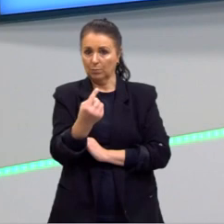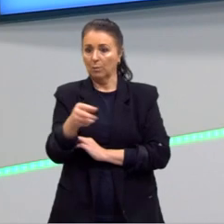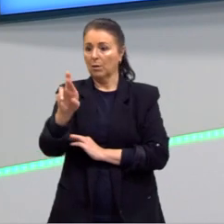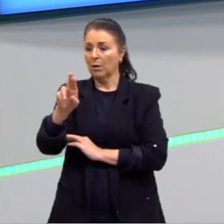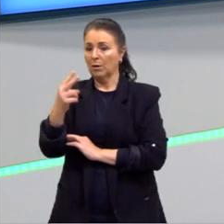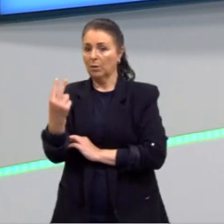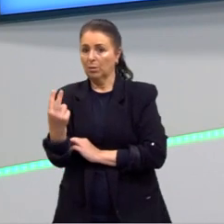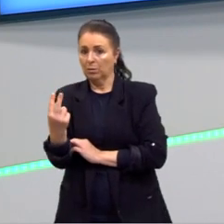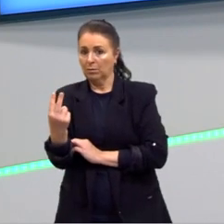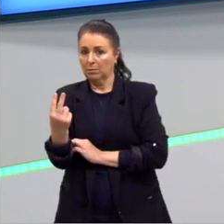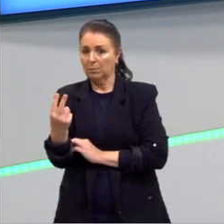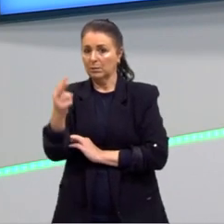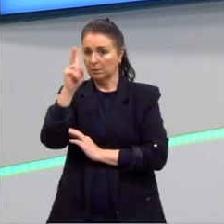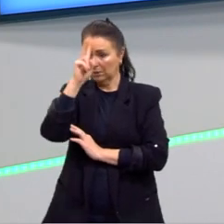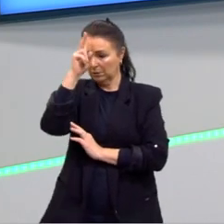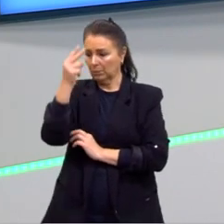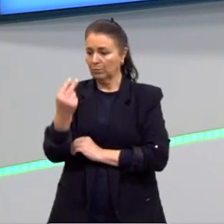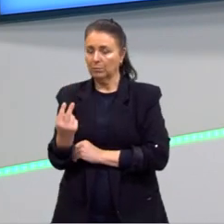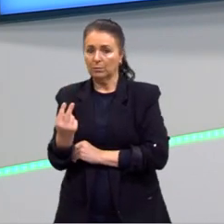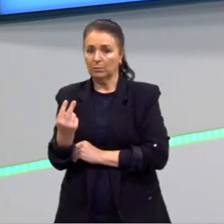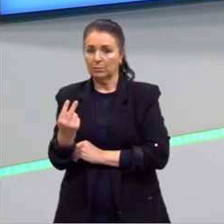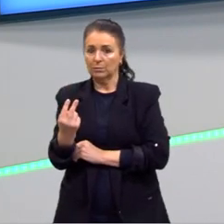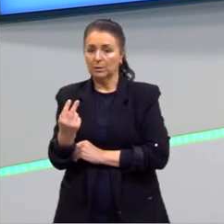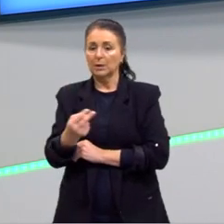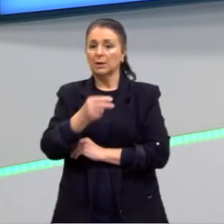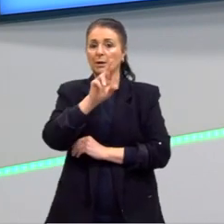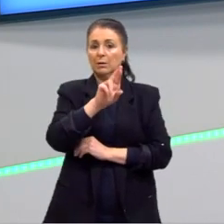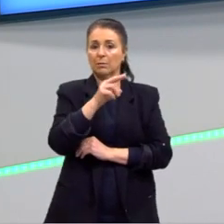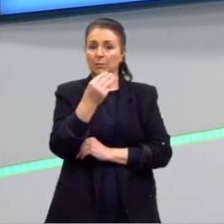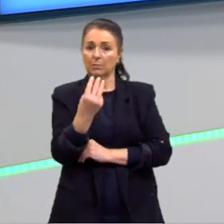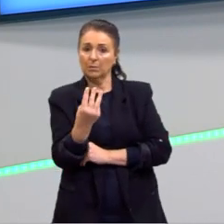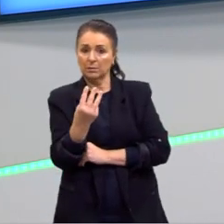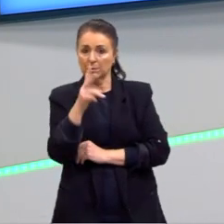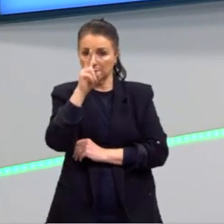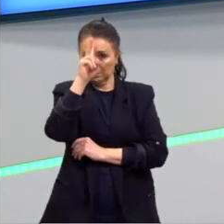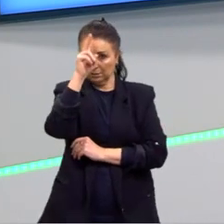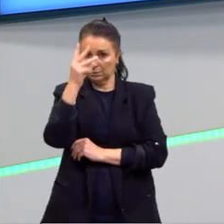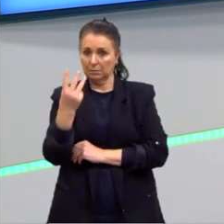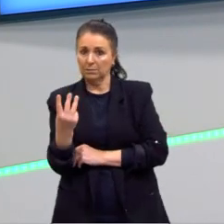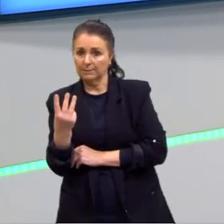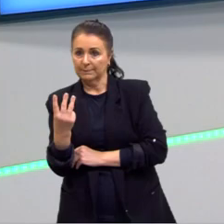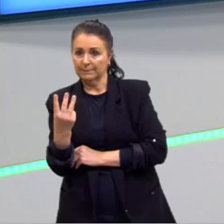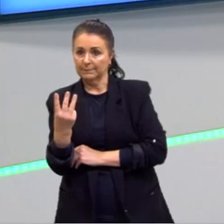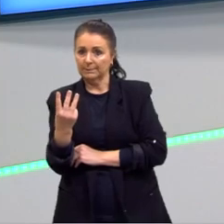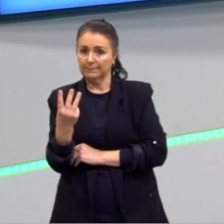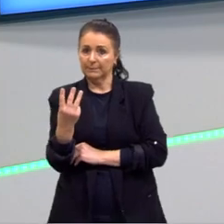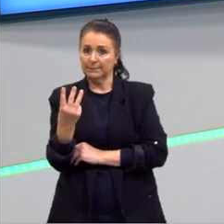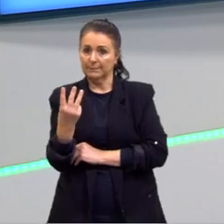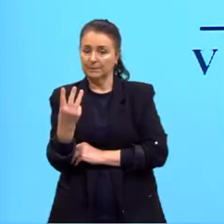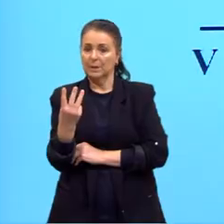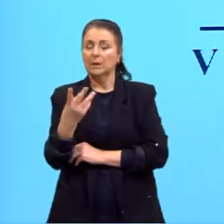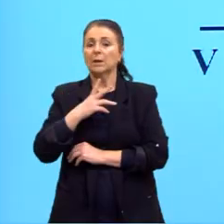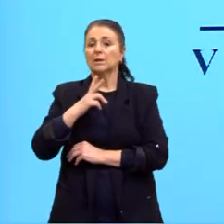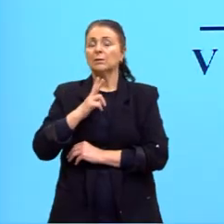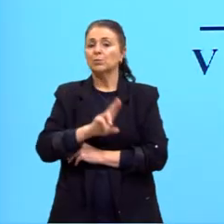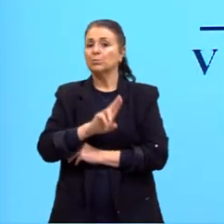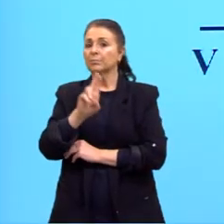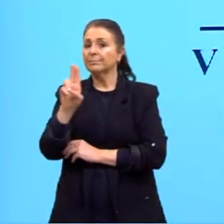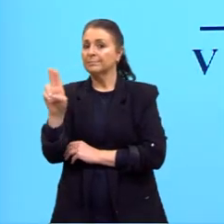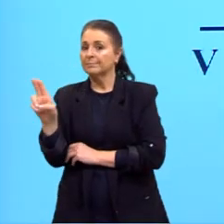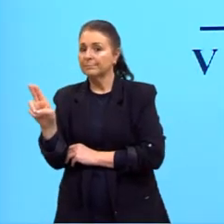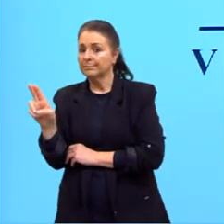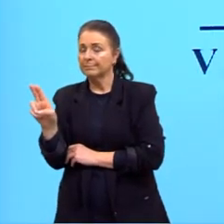cima do R2 uma atenção dois e em cima né do R3 uma atenção três geralmente né a gente chama